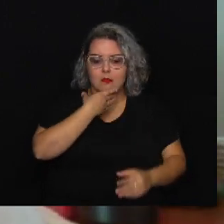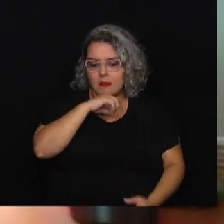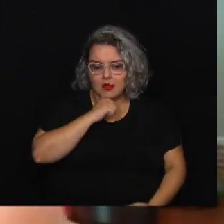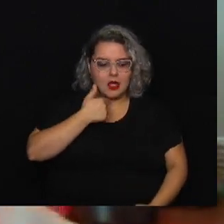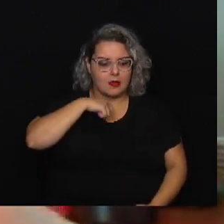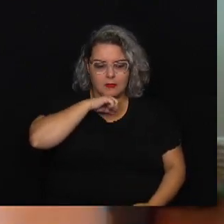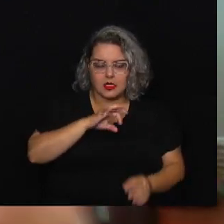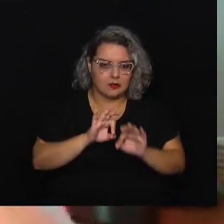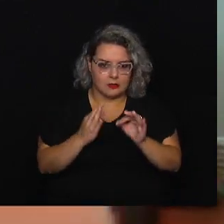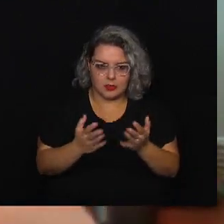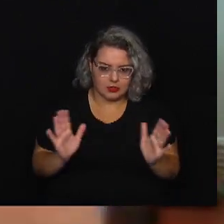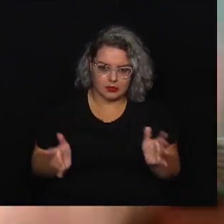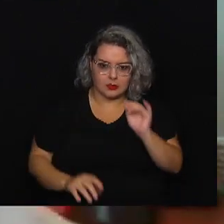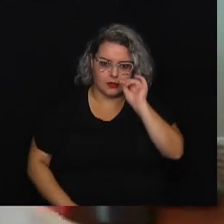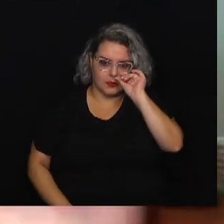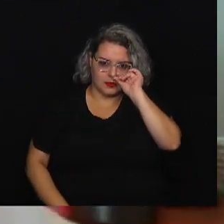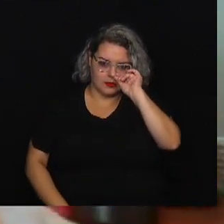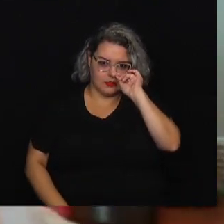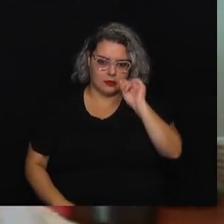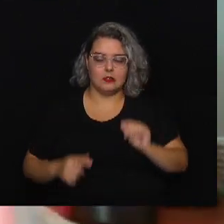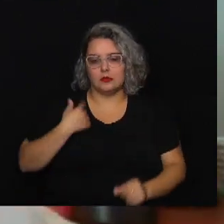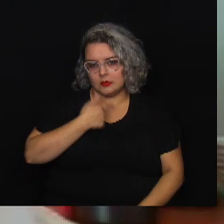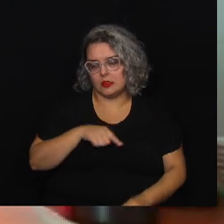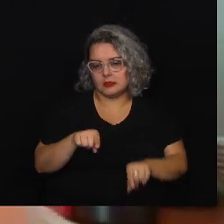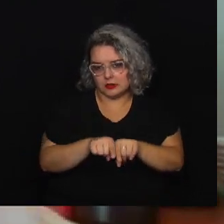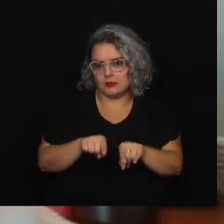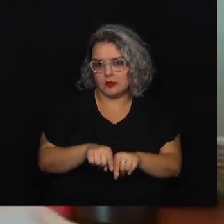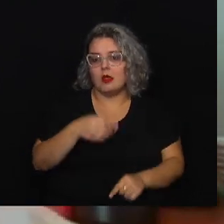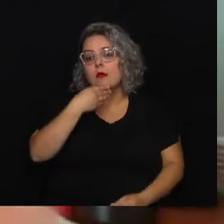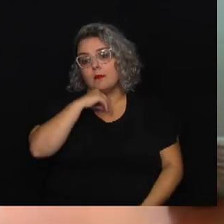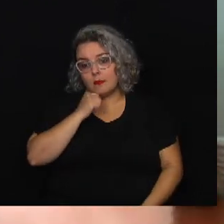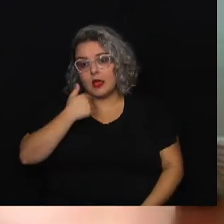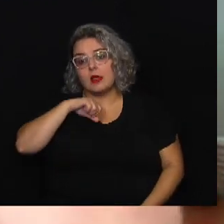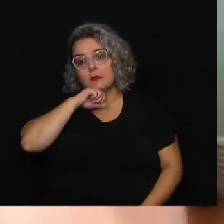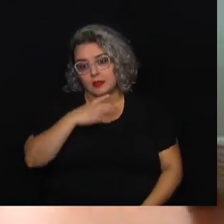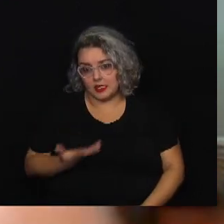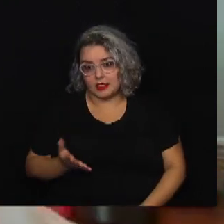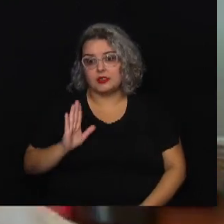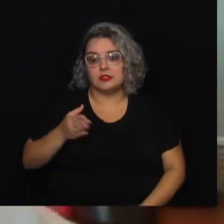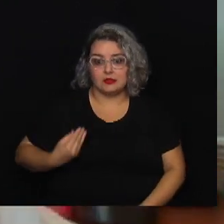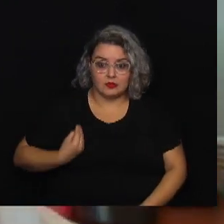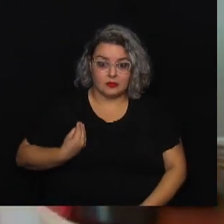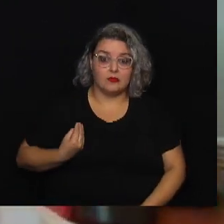né, a gente que também é pai e é mãe, a gente já passou por isso e vai passar mesmo, porque é humano.